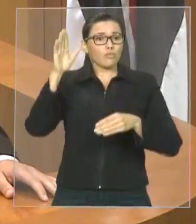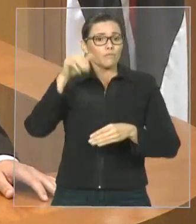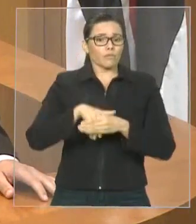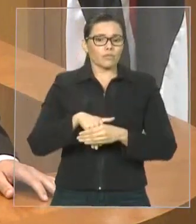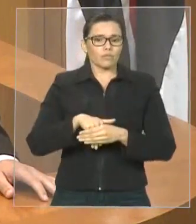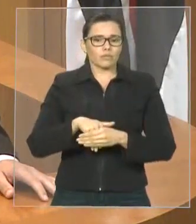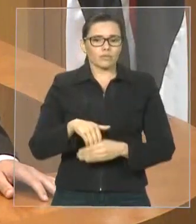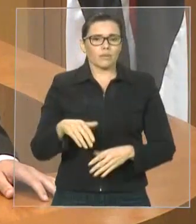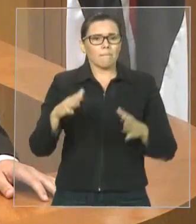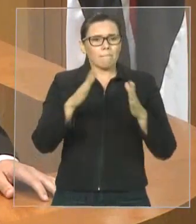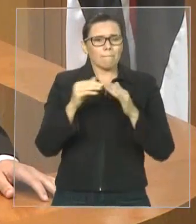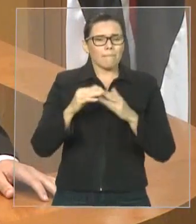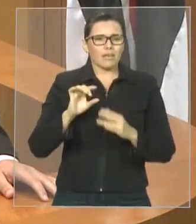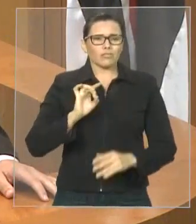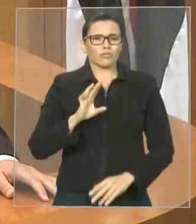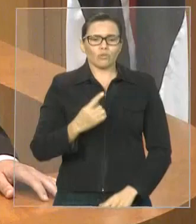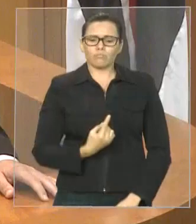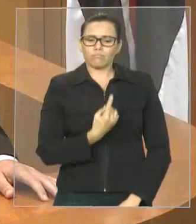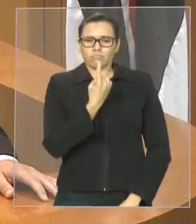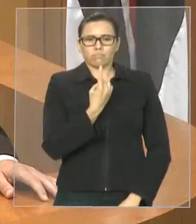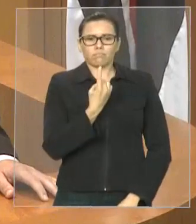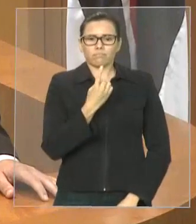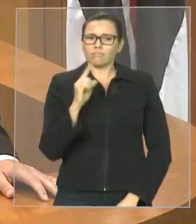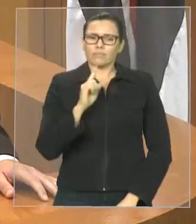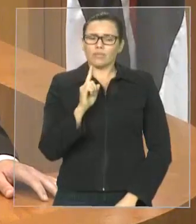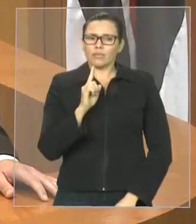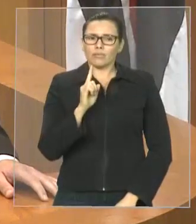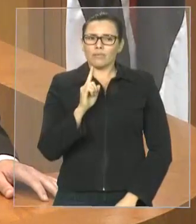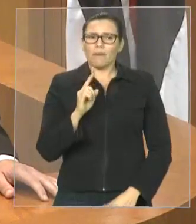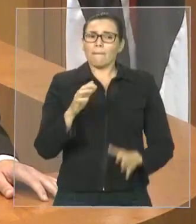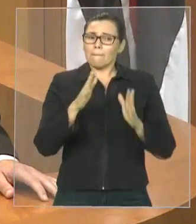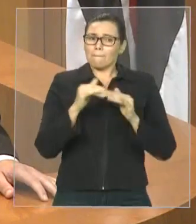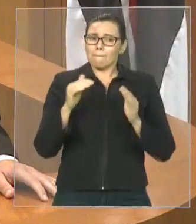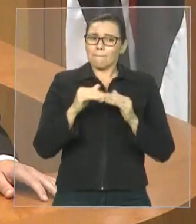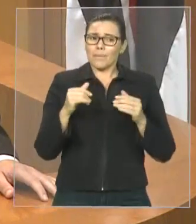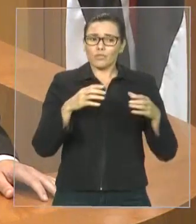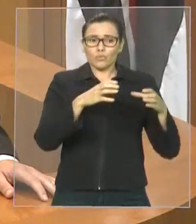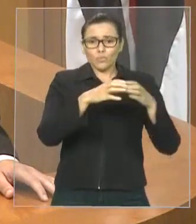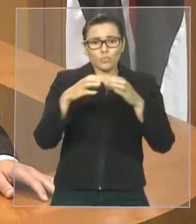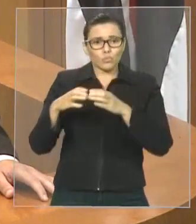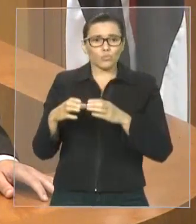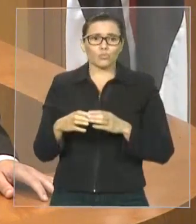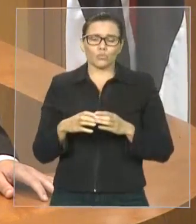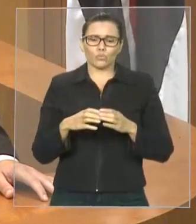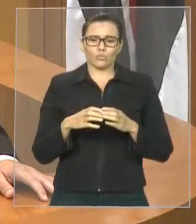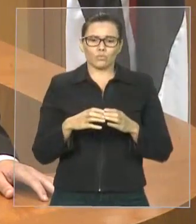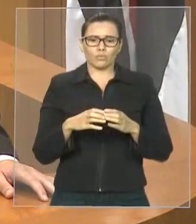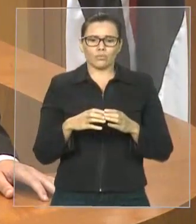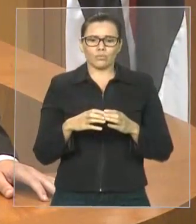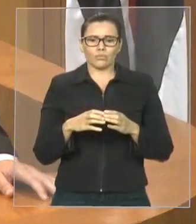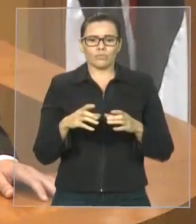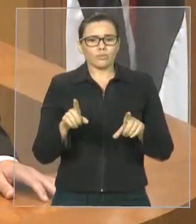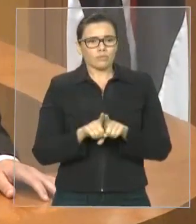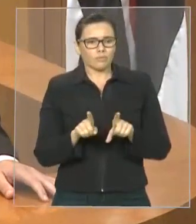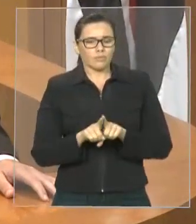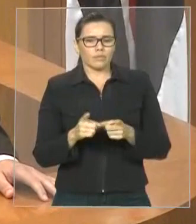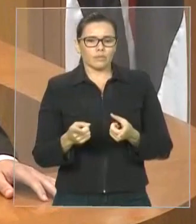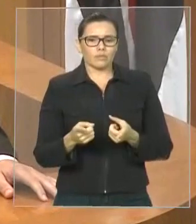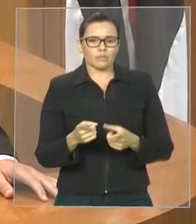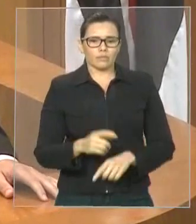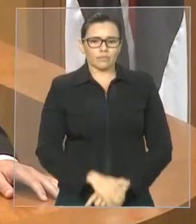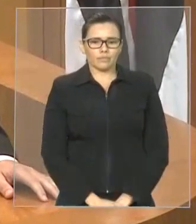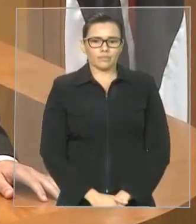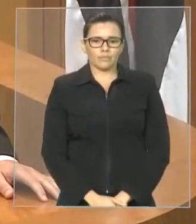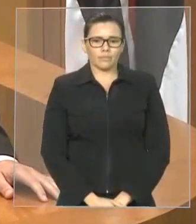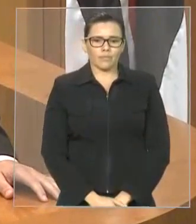chapa. Então o prefeito atual de São Luís, ele não foi eleito sozinho. Junto com ele foi um vice que se diz